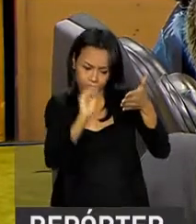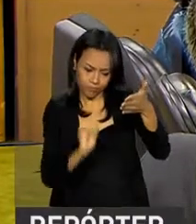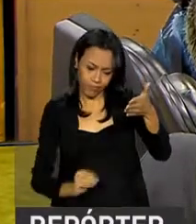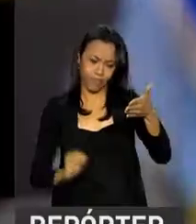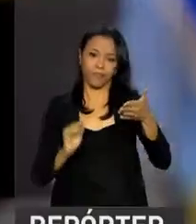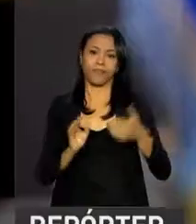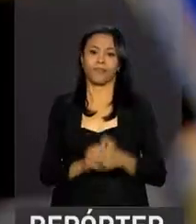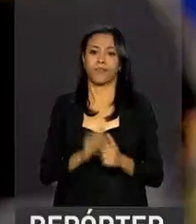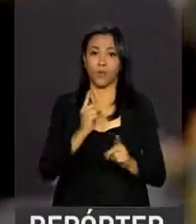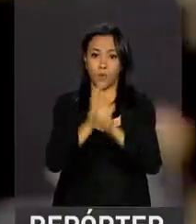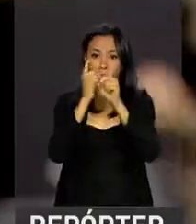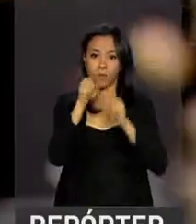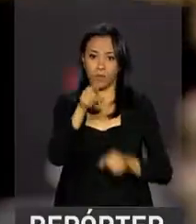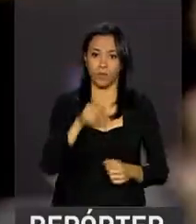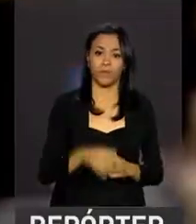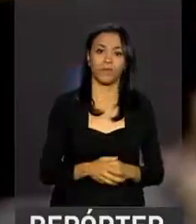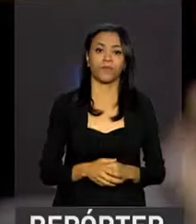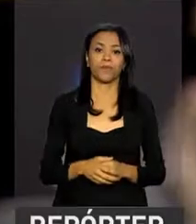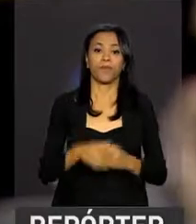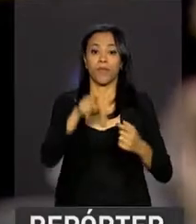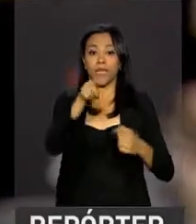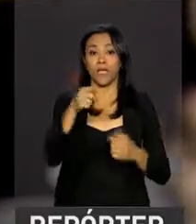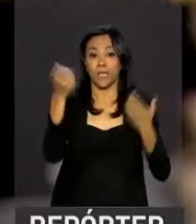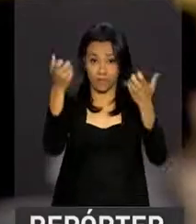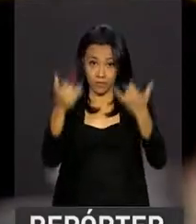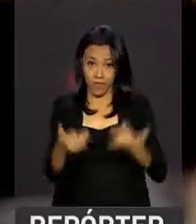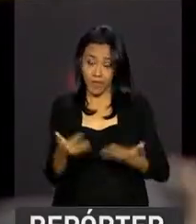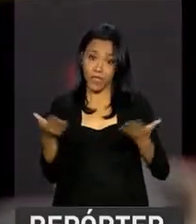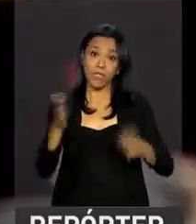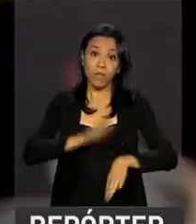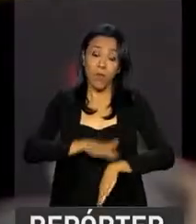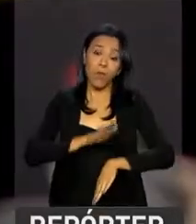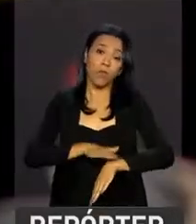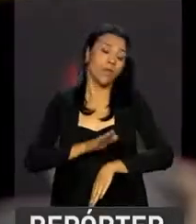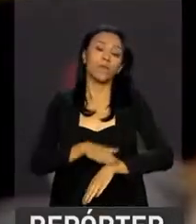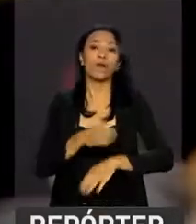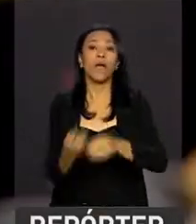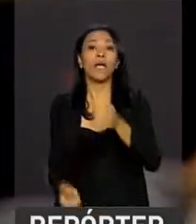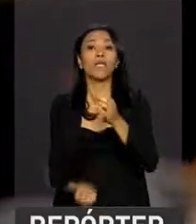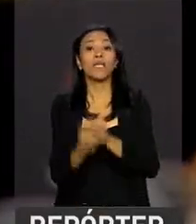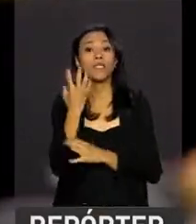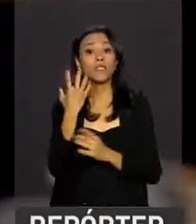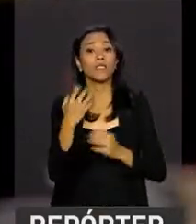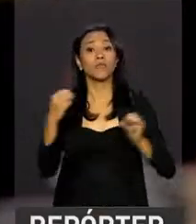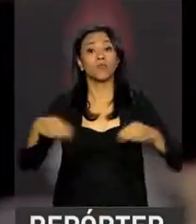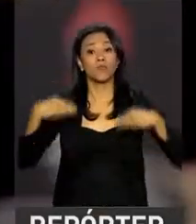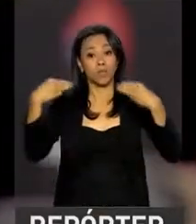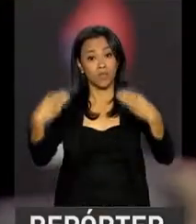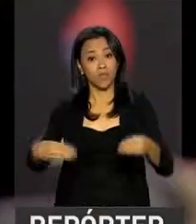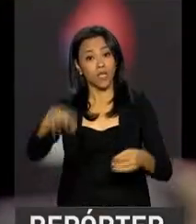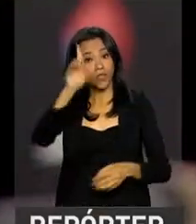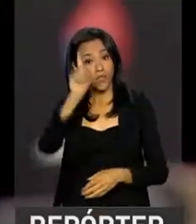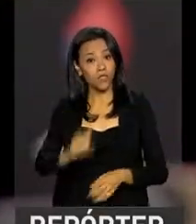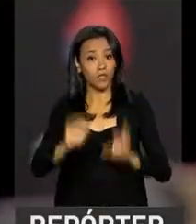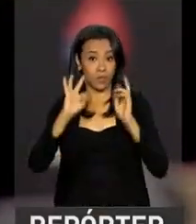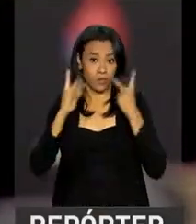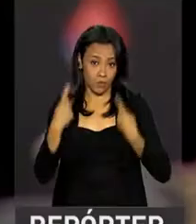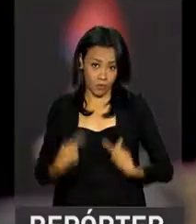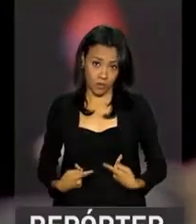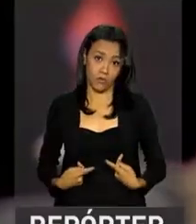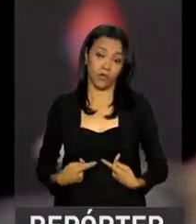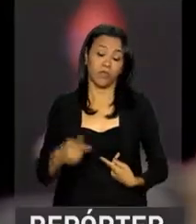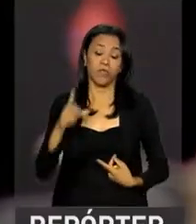setoriais eu destaco neste momento a criação do ministério dos direitos humanos no brasil temos é